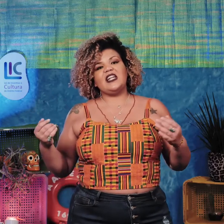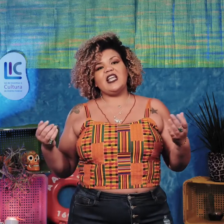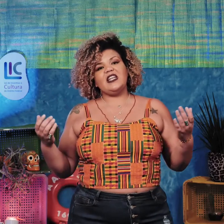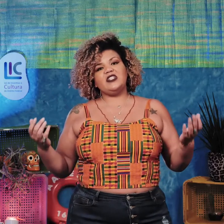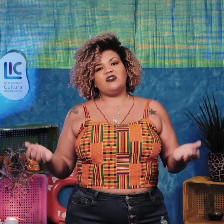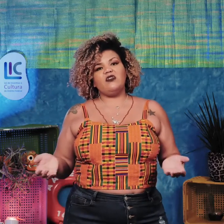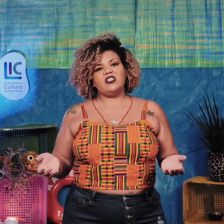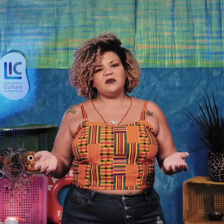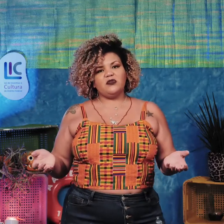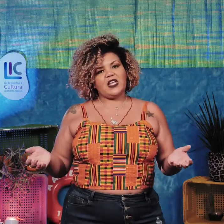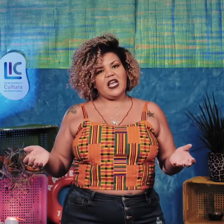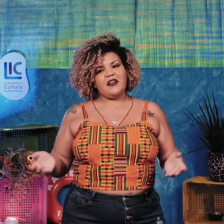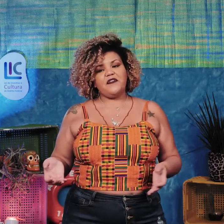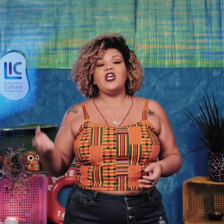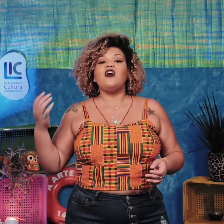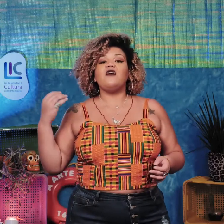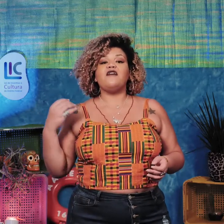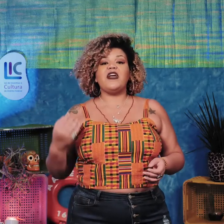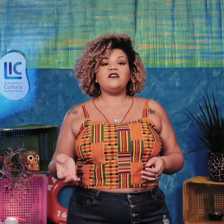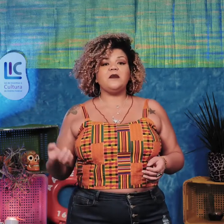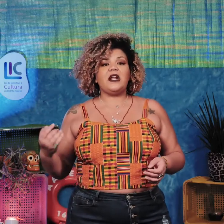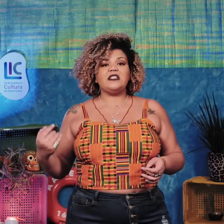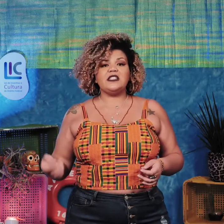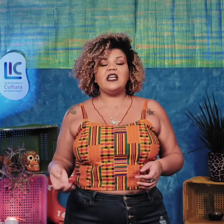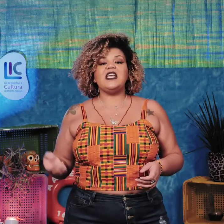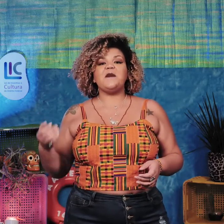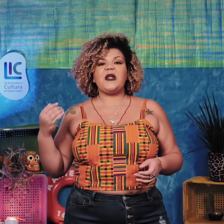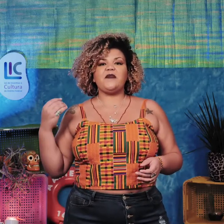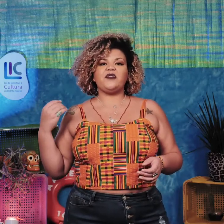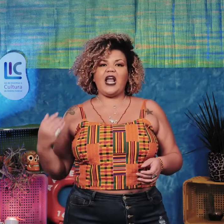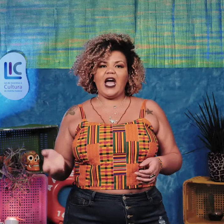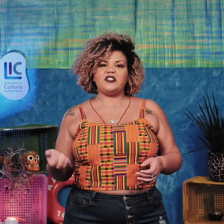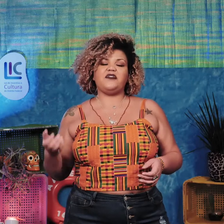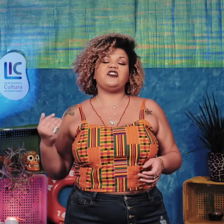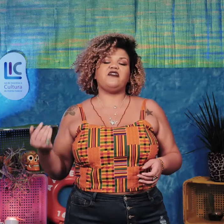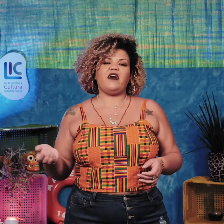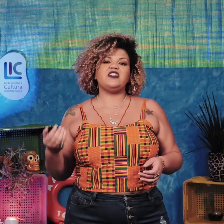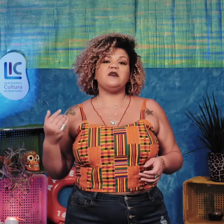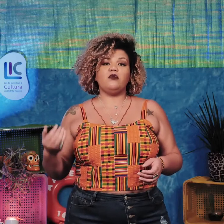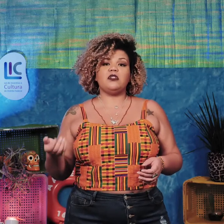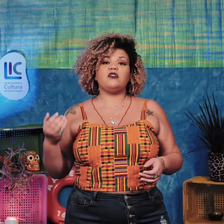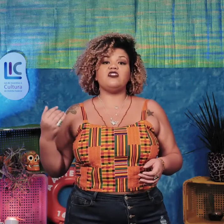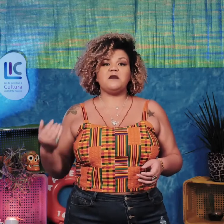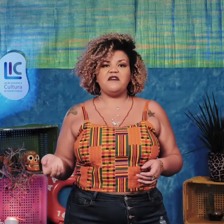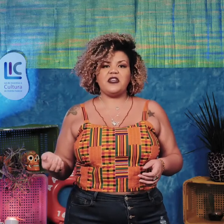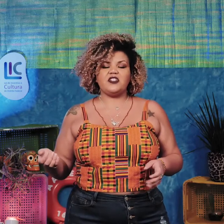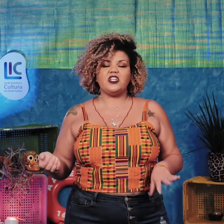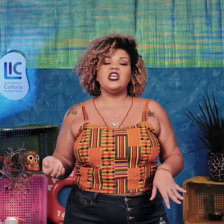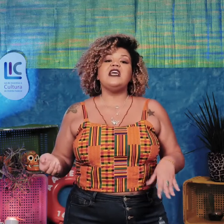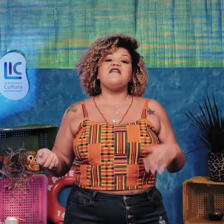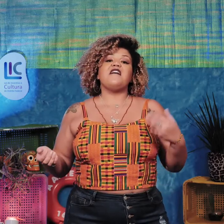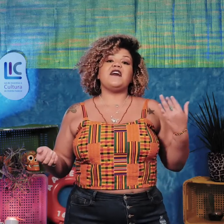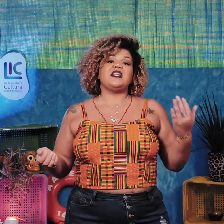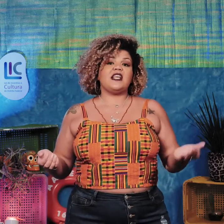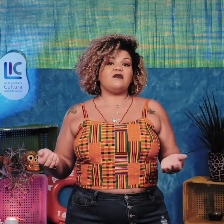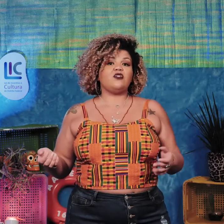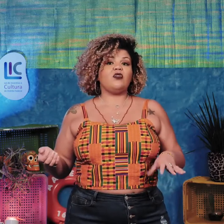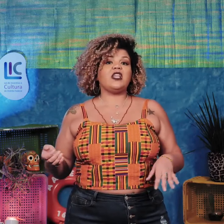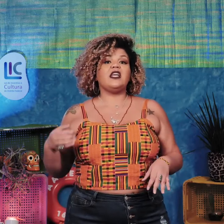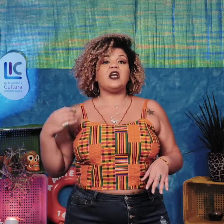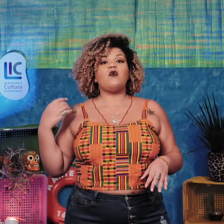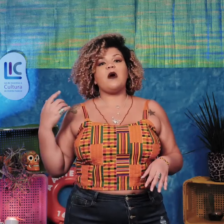DF Secretaria de turismo do DF governo de Brasília e prêmio Funarte festivais de música 2020